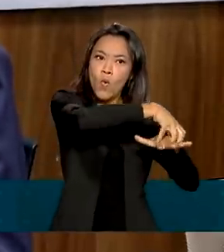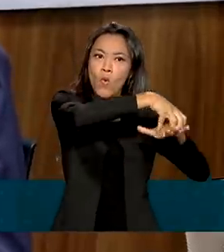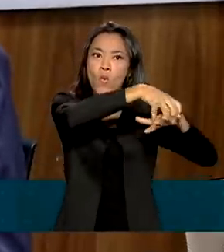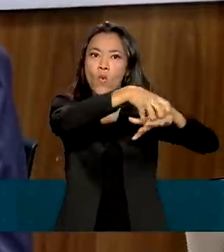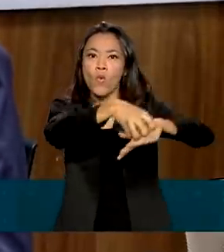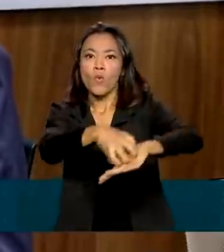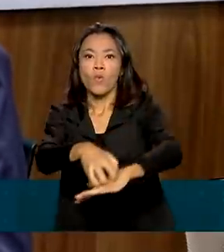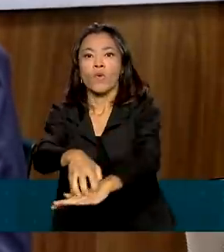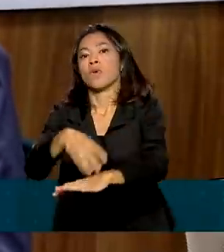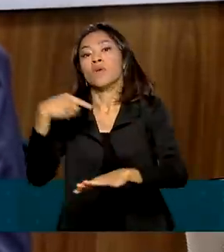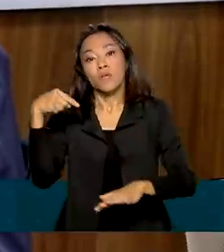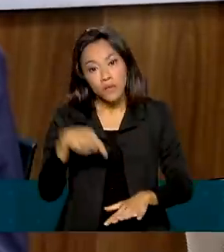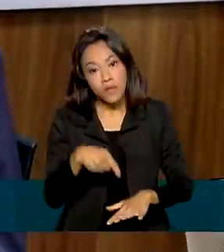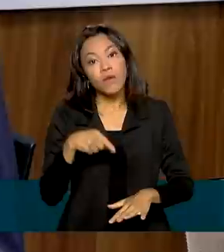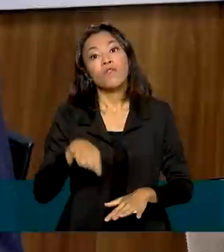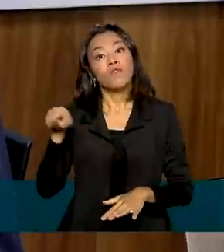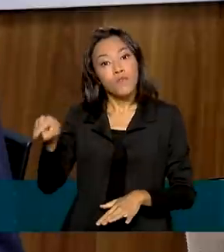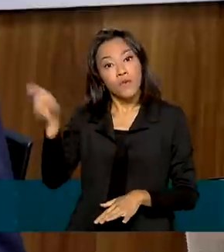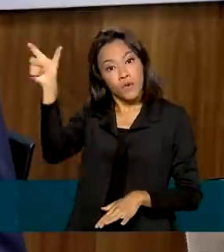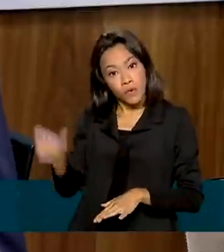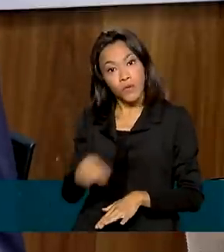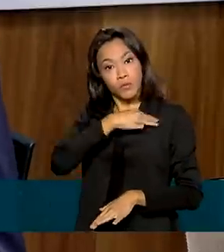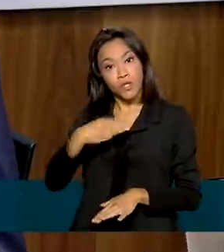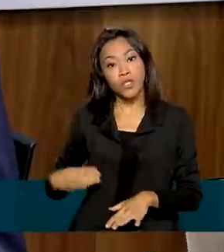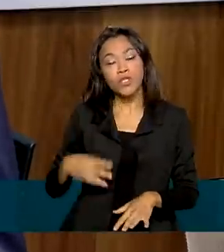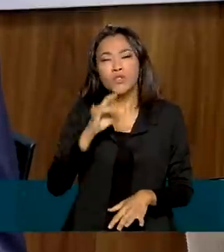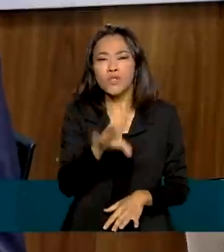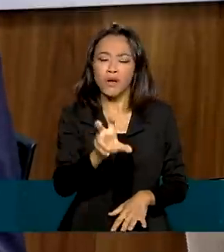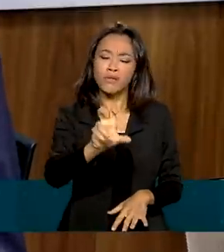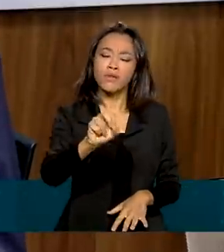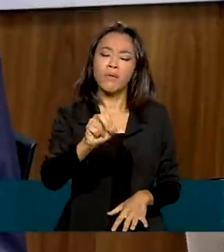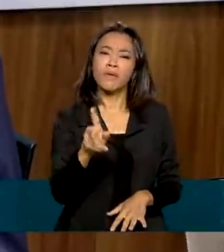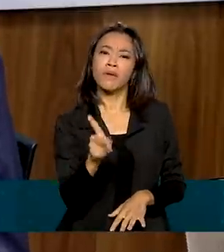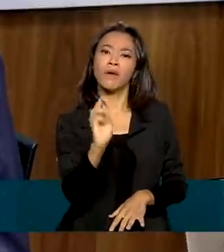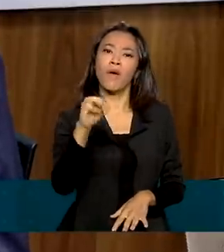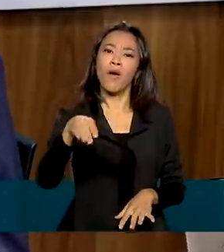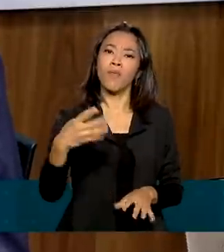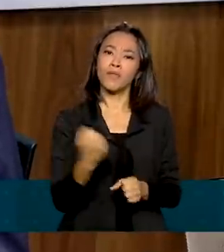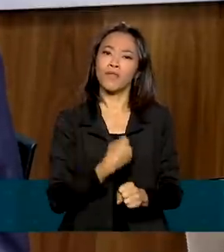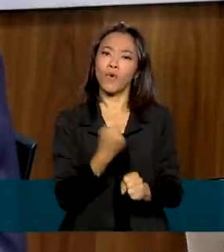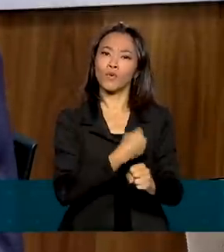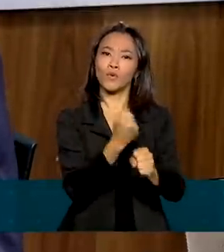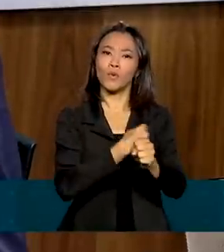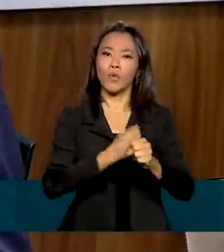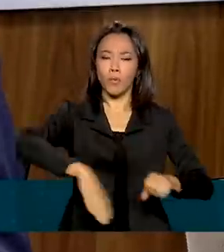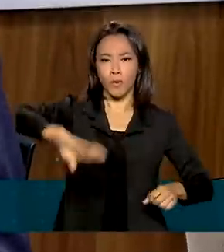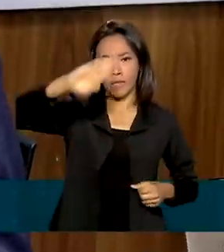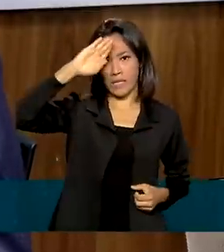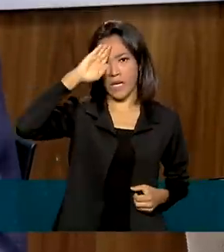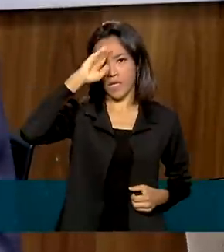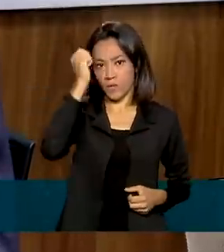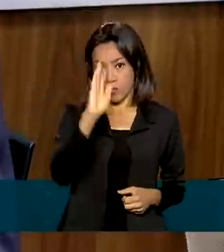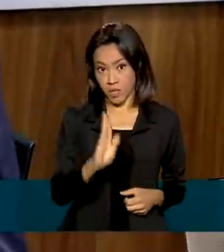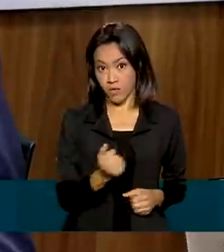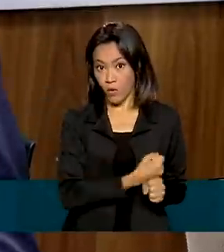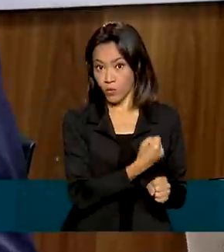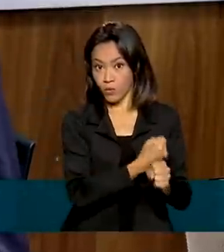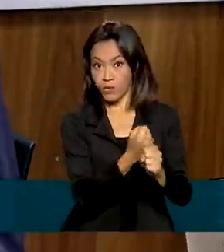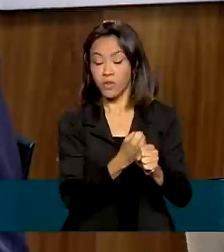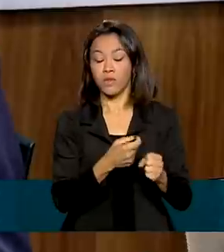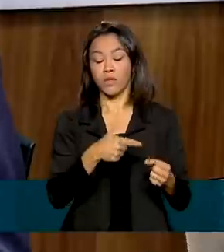do Brasil Então foi um trabalho o Tarcísio apenas 50 quilometros pouca coisa feita pelo exército brasileiro que desafogou aqui